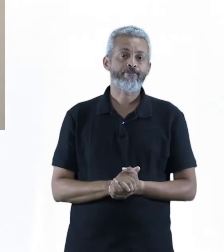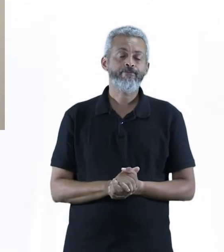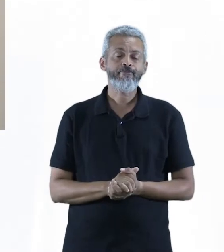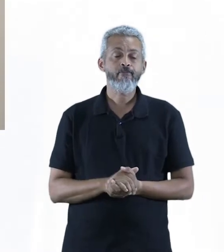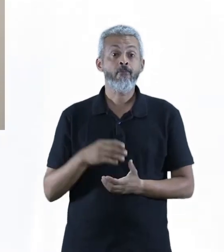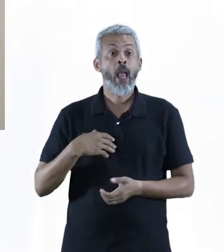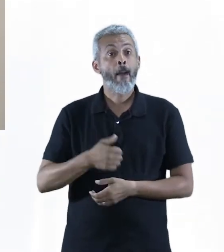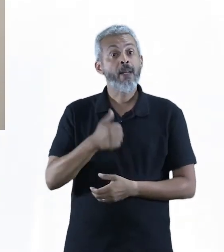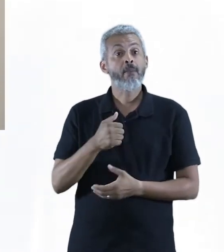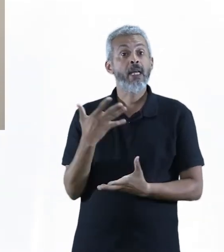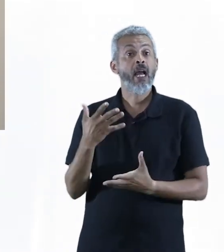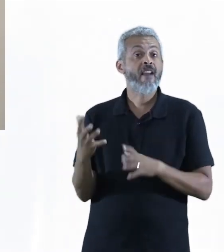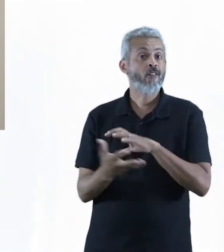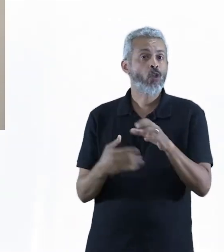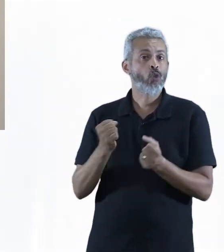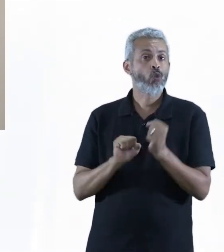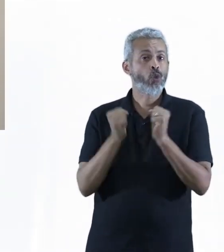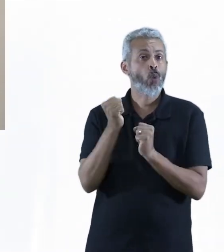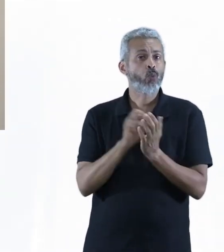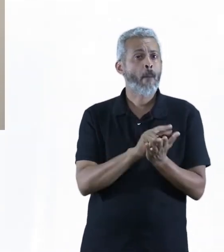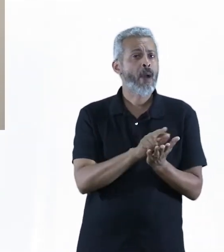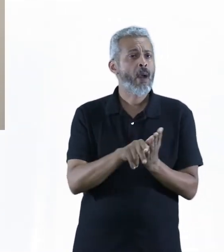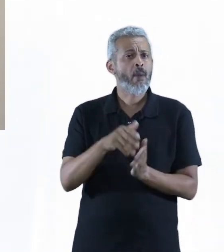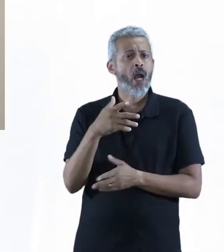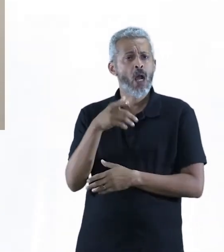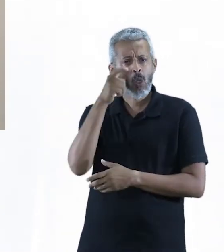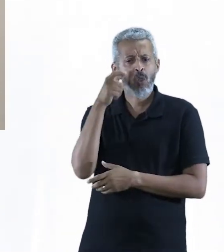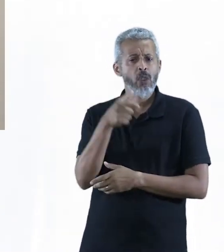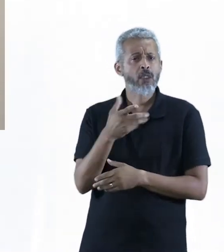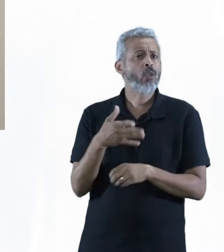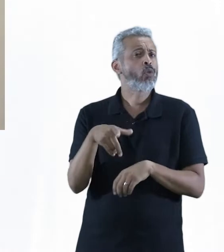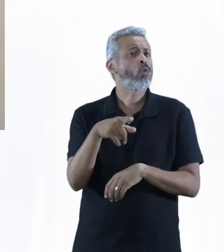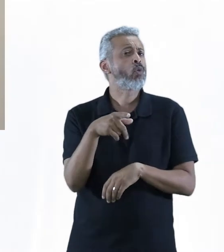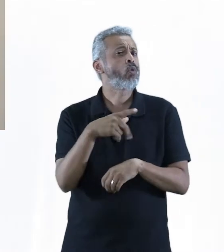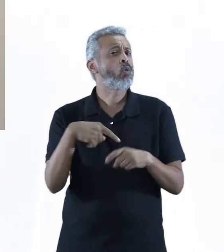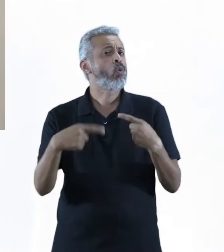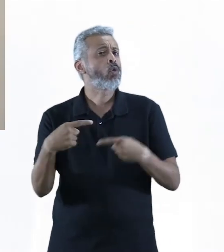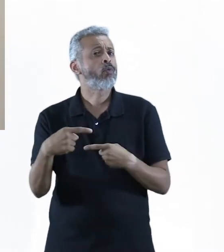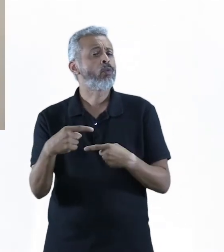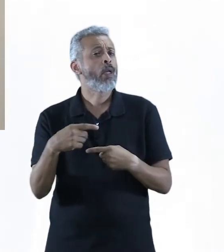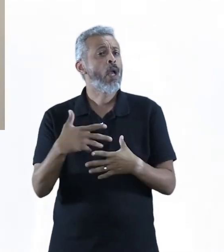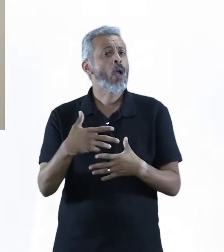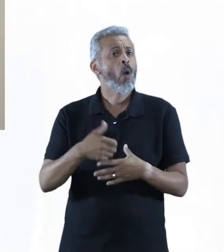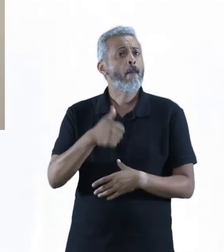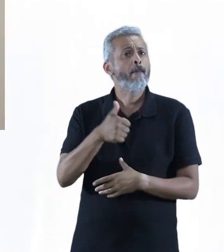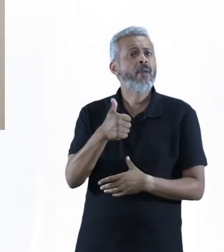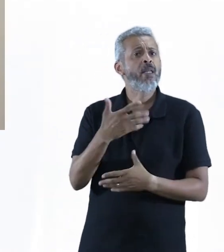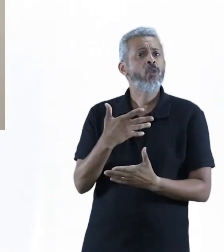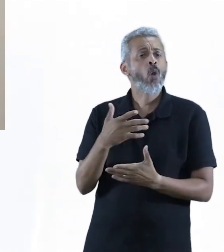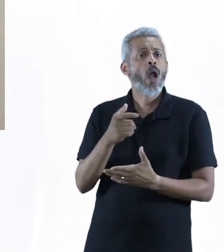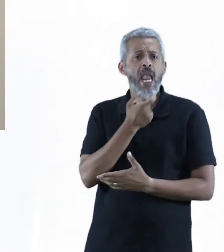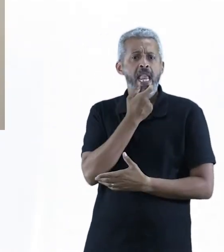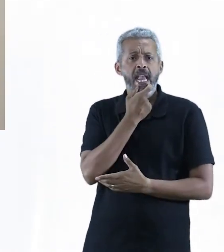para falar da primeira revolução industrial, tem algumas questões interessantes da gente discutir. Primeiro, o pioneirismo inglês. Como